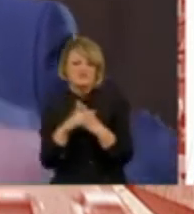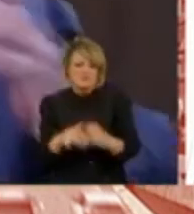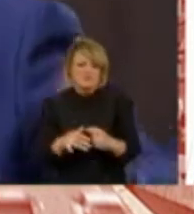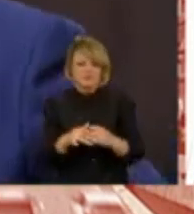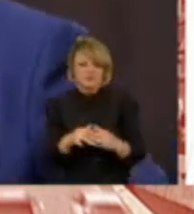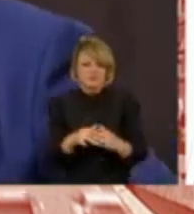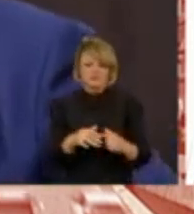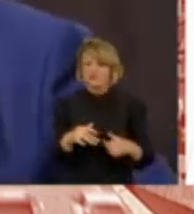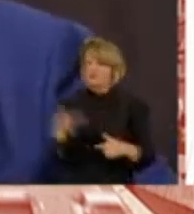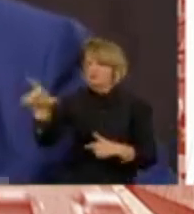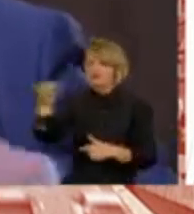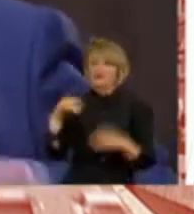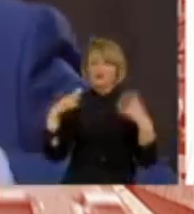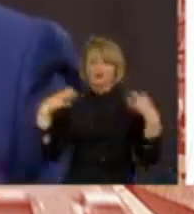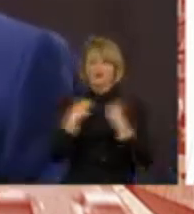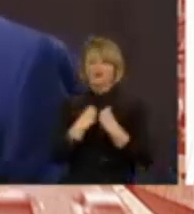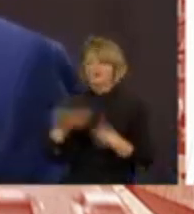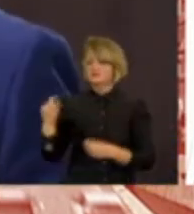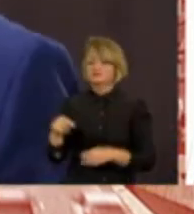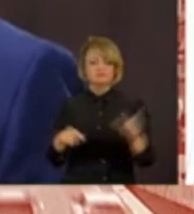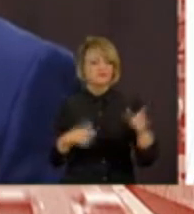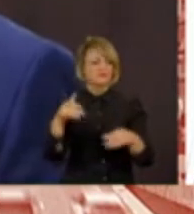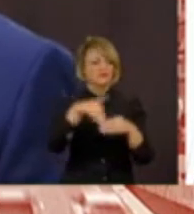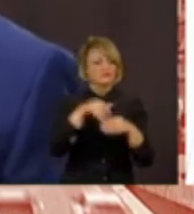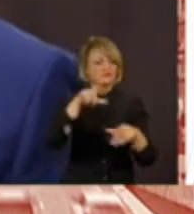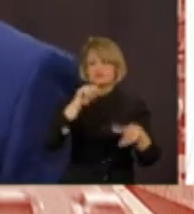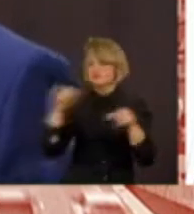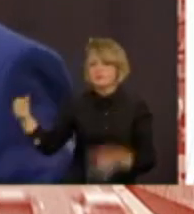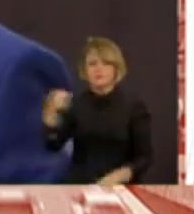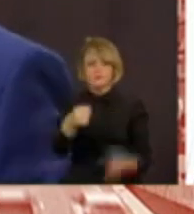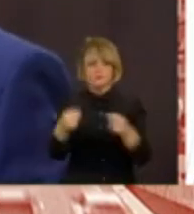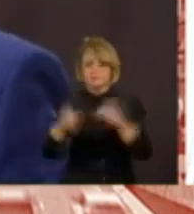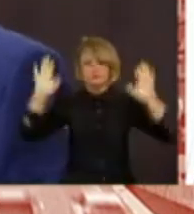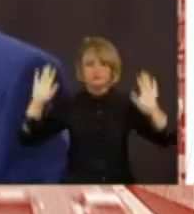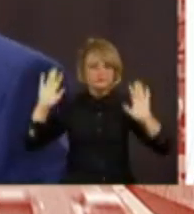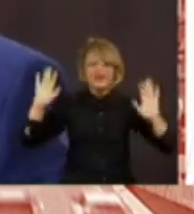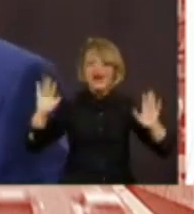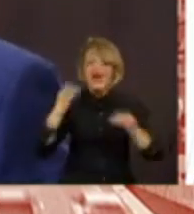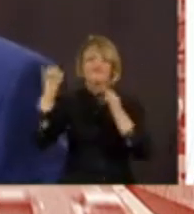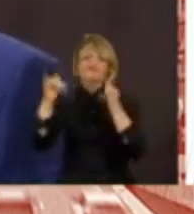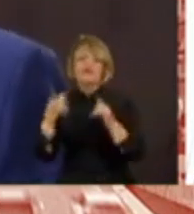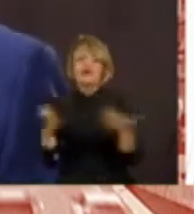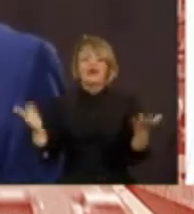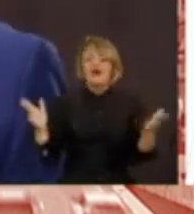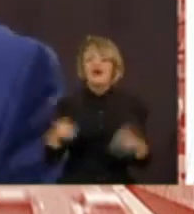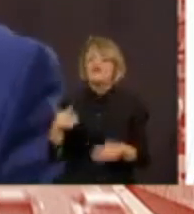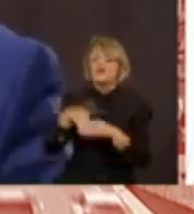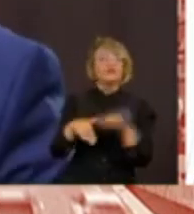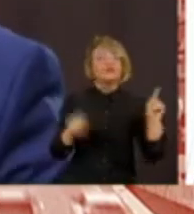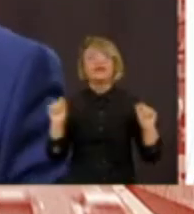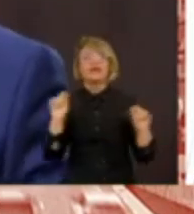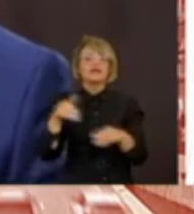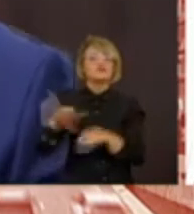do resultado, e para que ninguém saiba em qual o voto do ministro, como o ministro votou. Isso já é muito perigoso. Por exemplo, o próprio Dino falou isso.